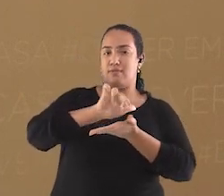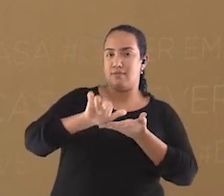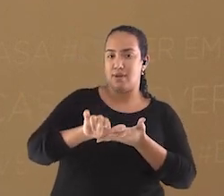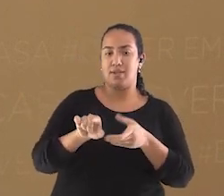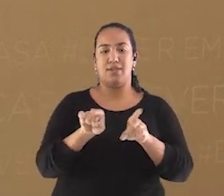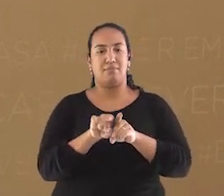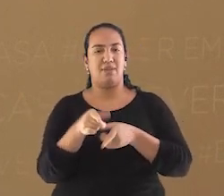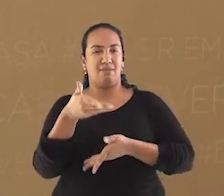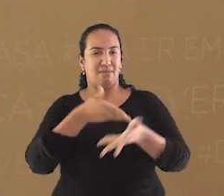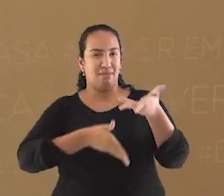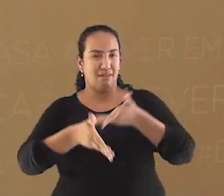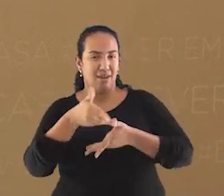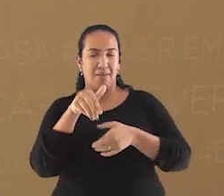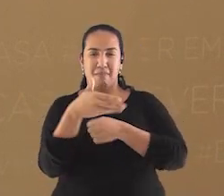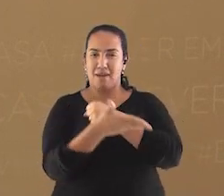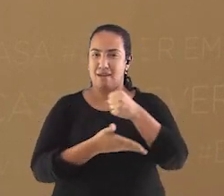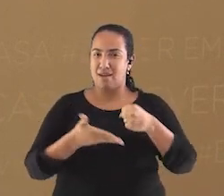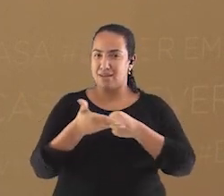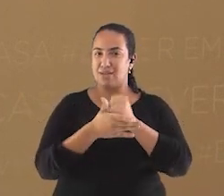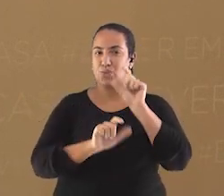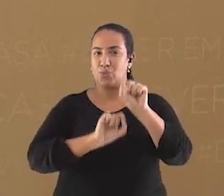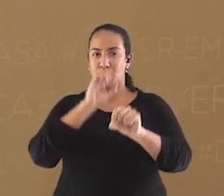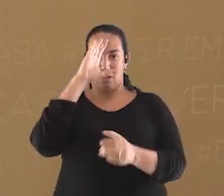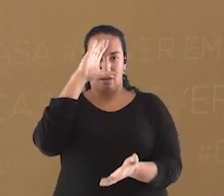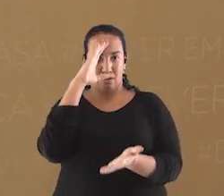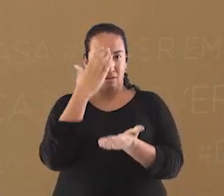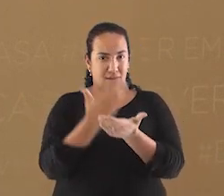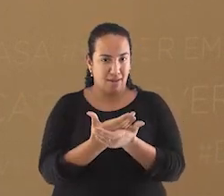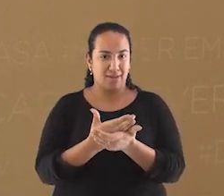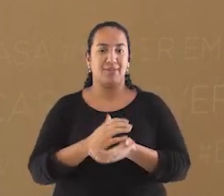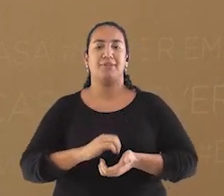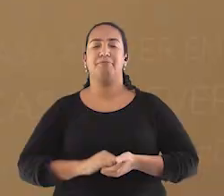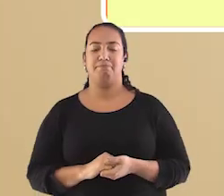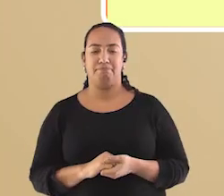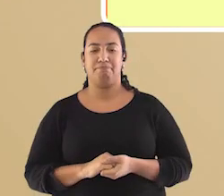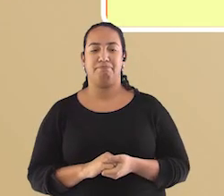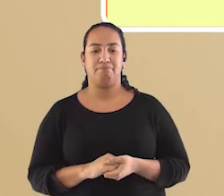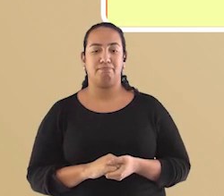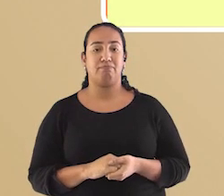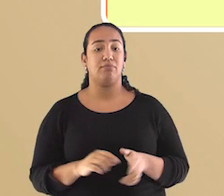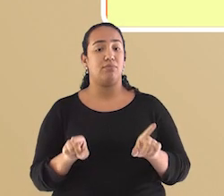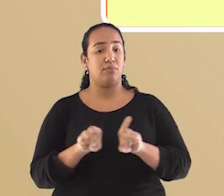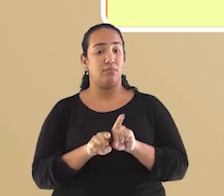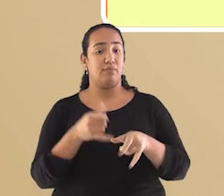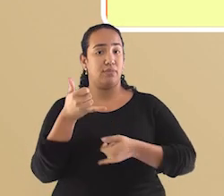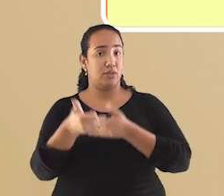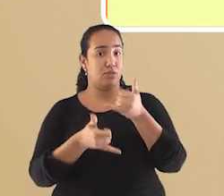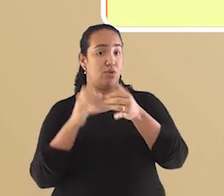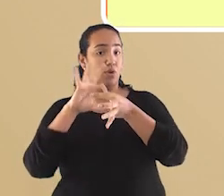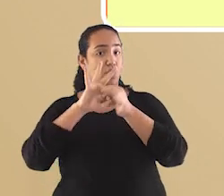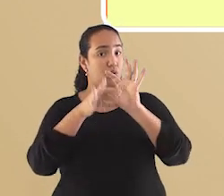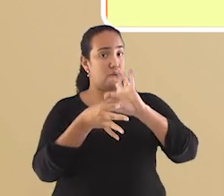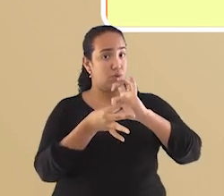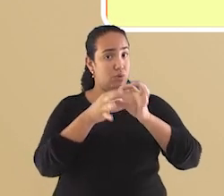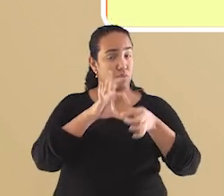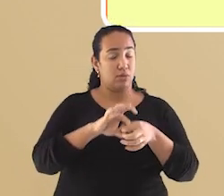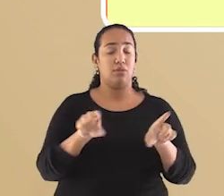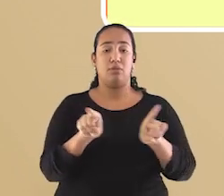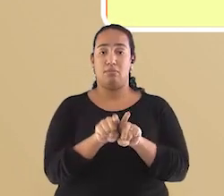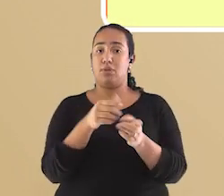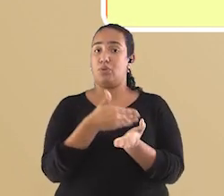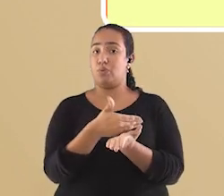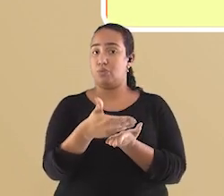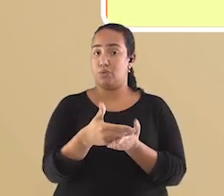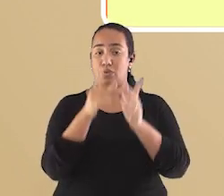deixando de lado os tratamentos que eram baseados em crenças e superstições. Jogos Olímpicos também tiveram início